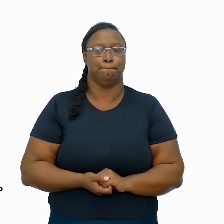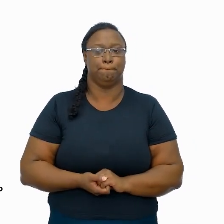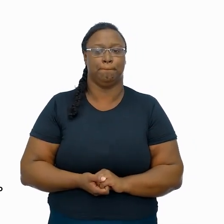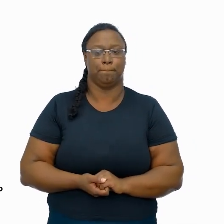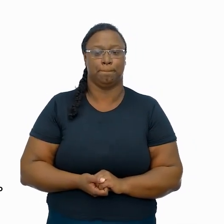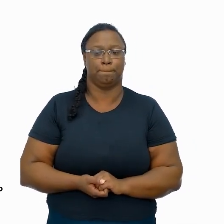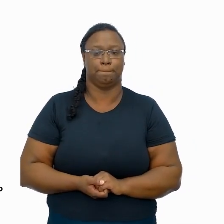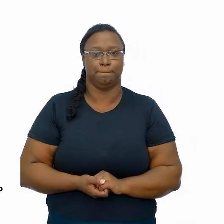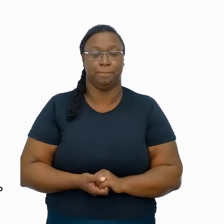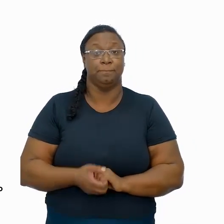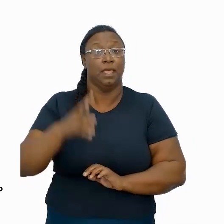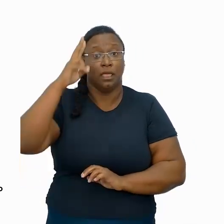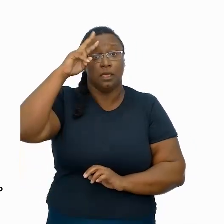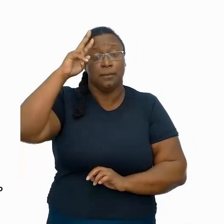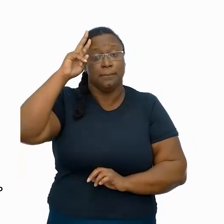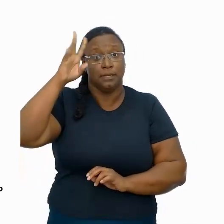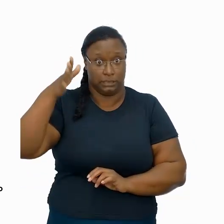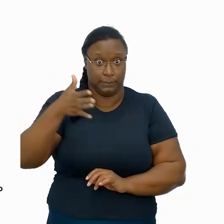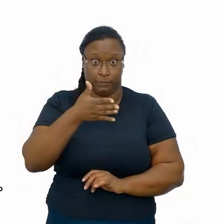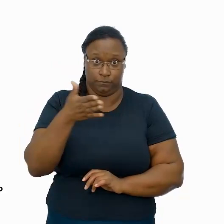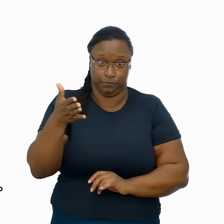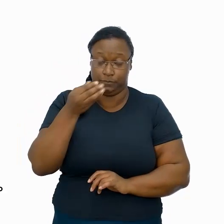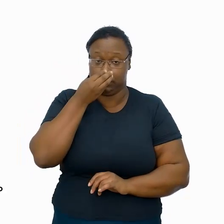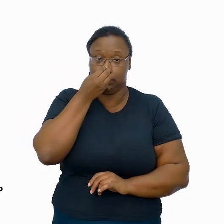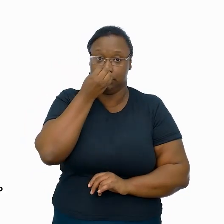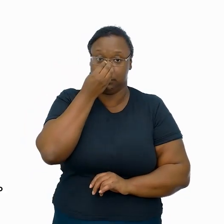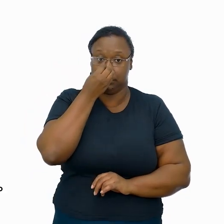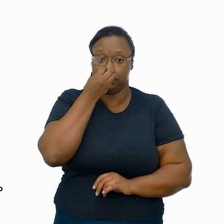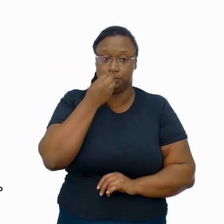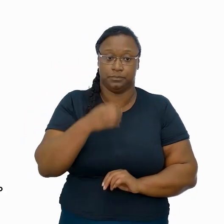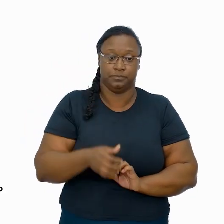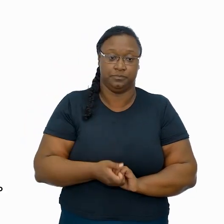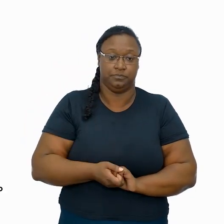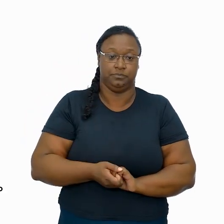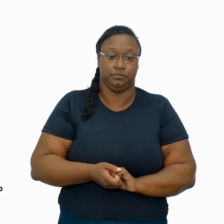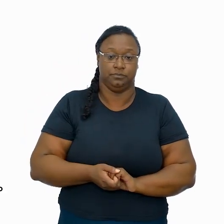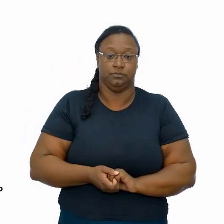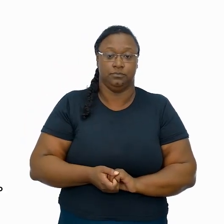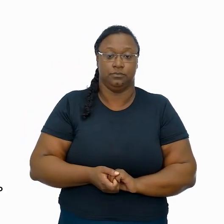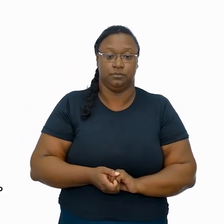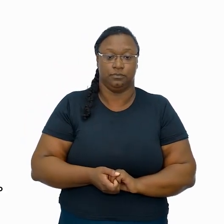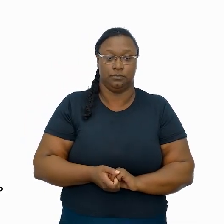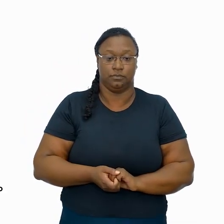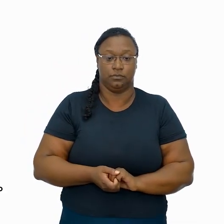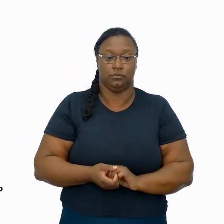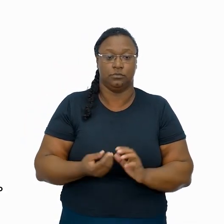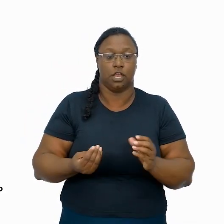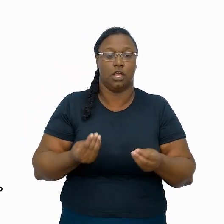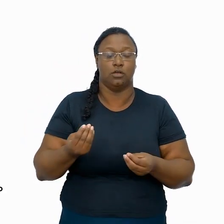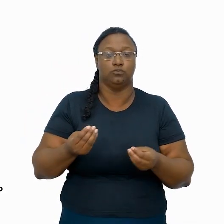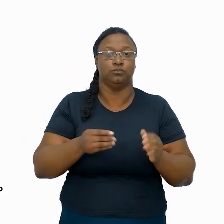Só para relembrar só, né, os elementos de uma atividade investigativa.